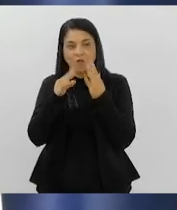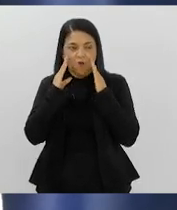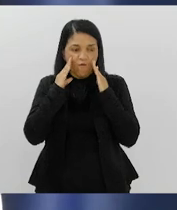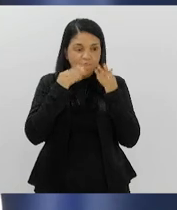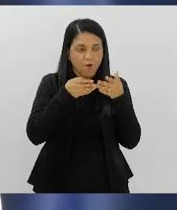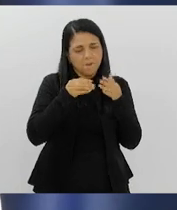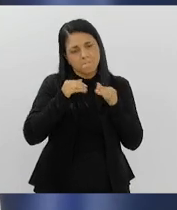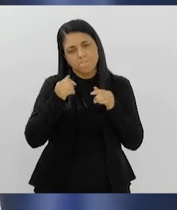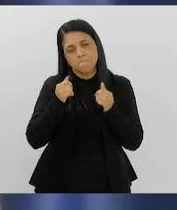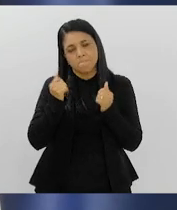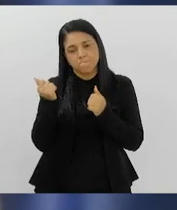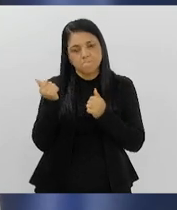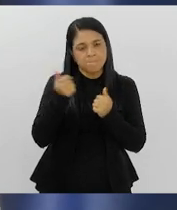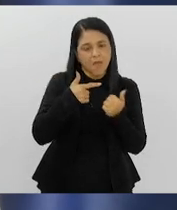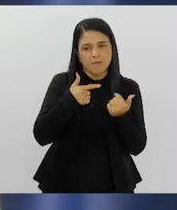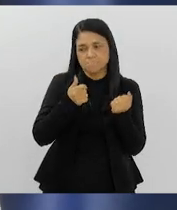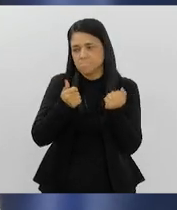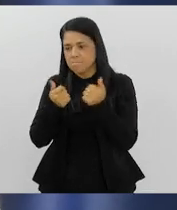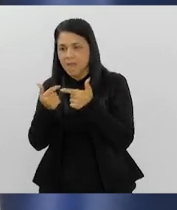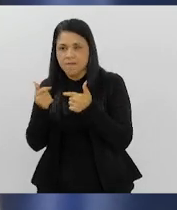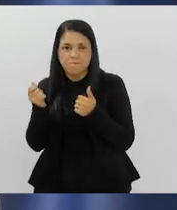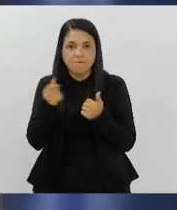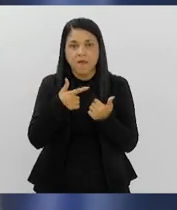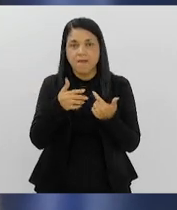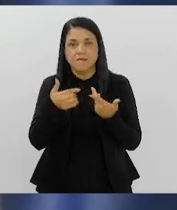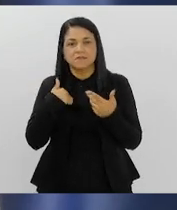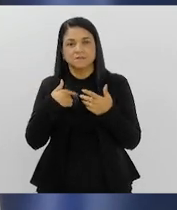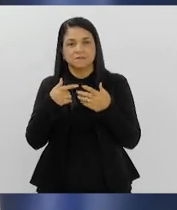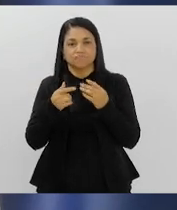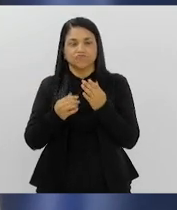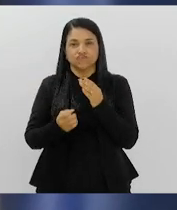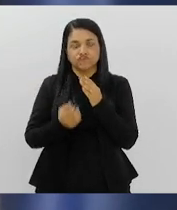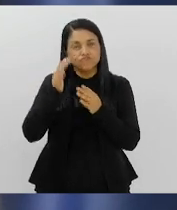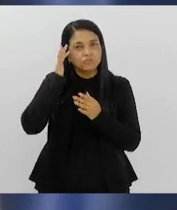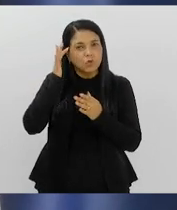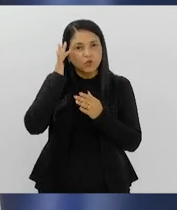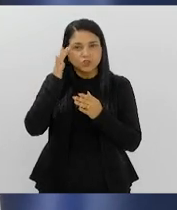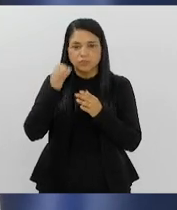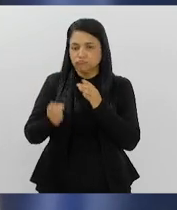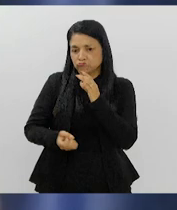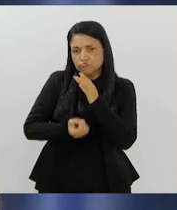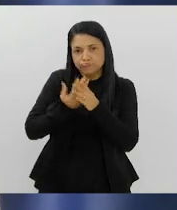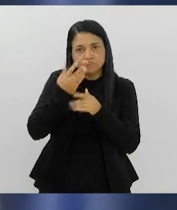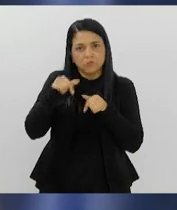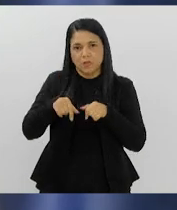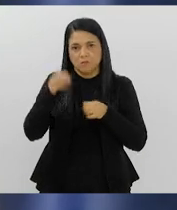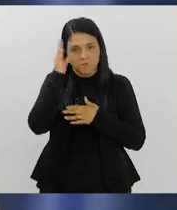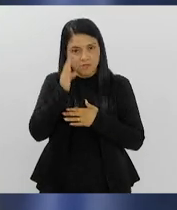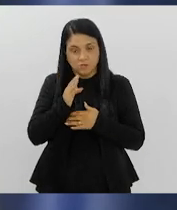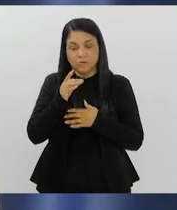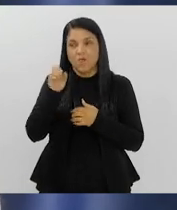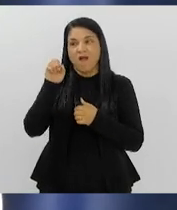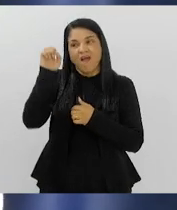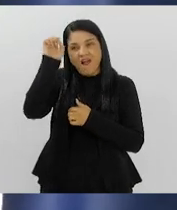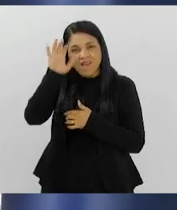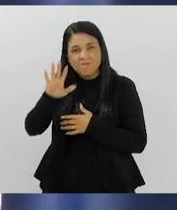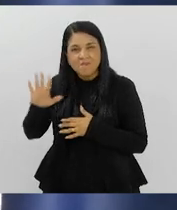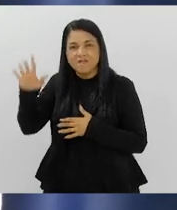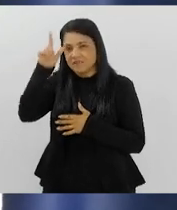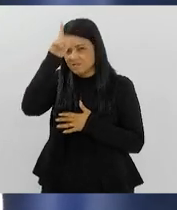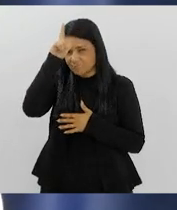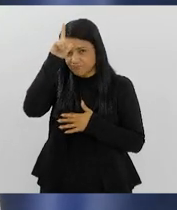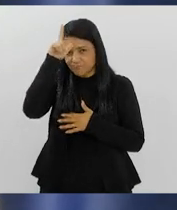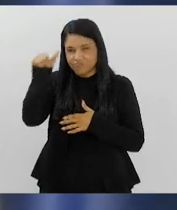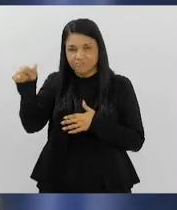outro. E essa ideologia, né, ela não surgiu no Brasil, ela foi importada de grupos neonazistas na Alemanha, na França, na Inglaterra, nos